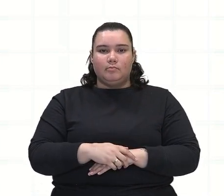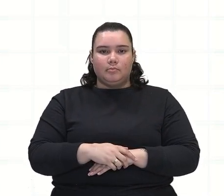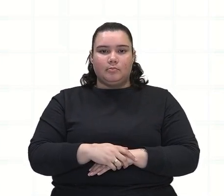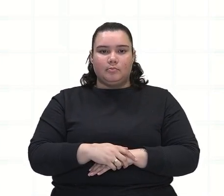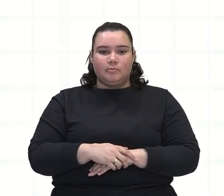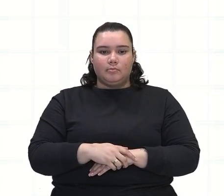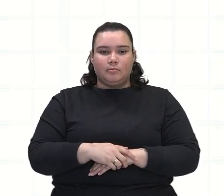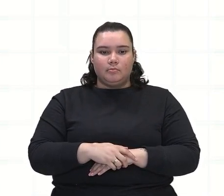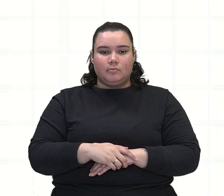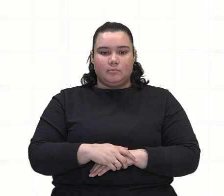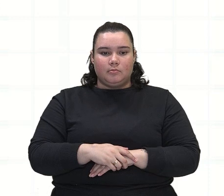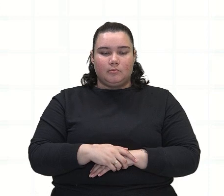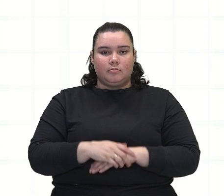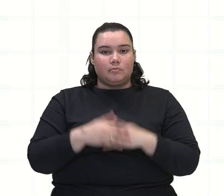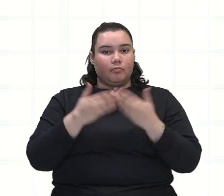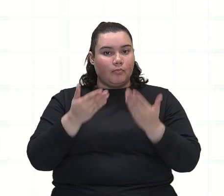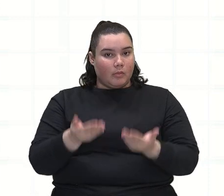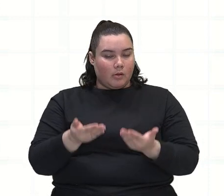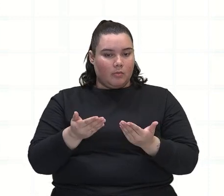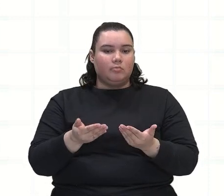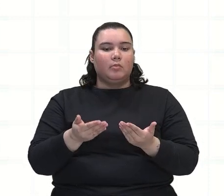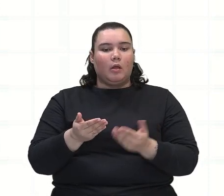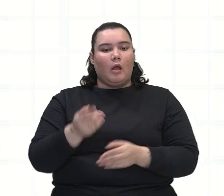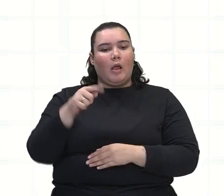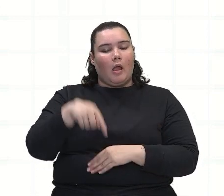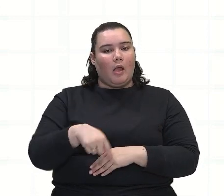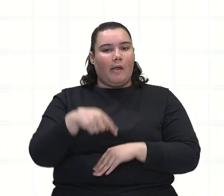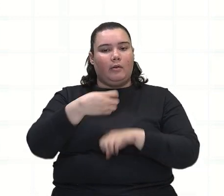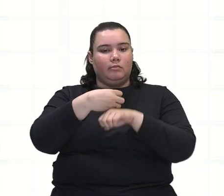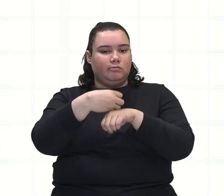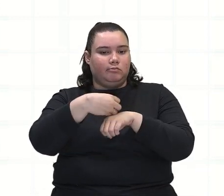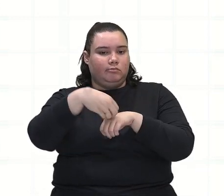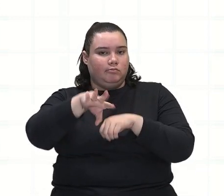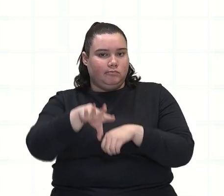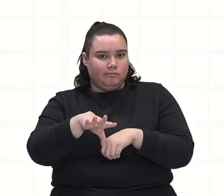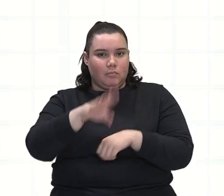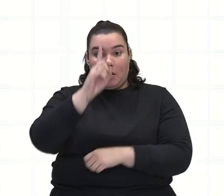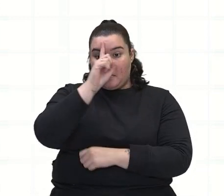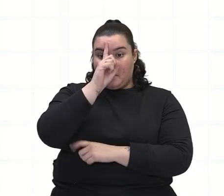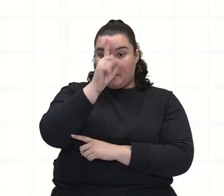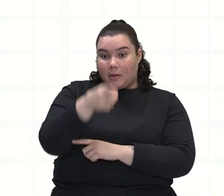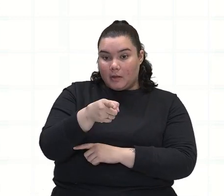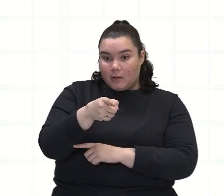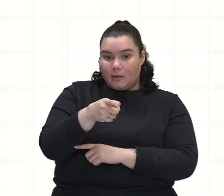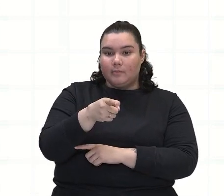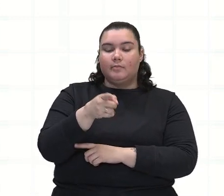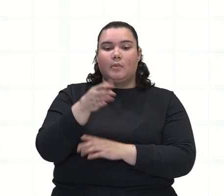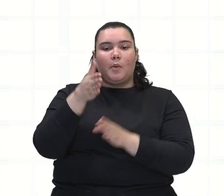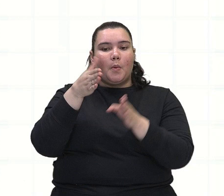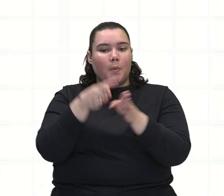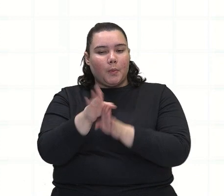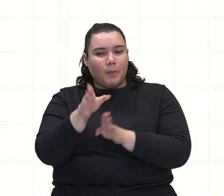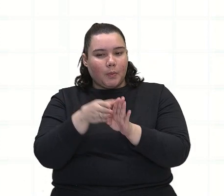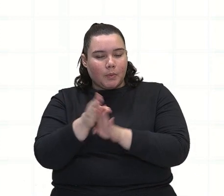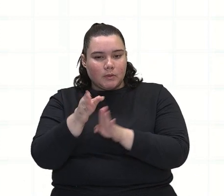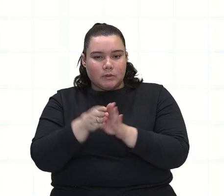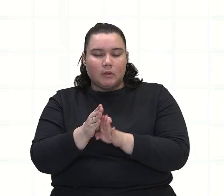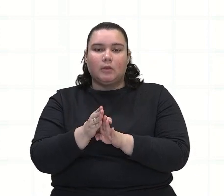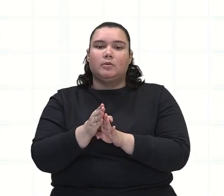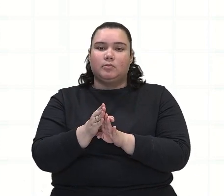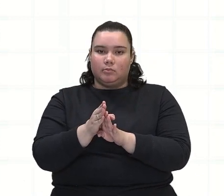desse texto? A finalidade é orientar, é dar ordens, é trazer conselhos, é